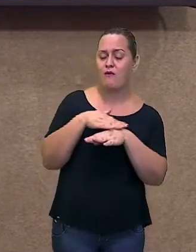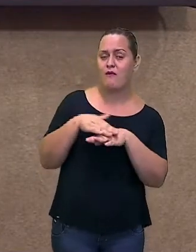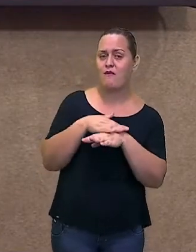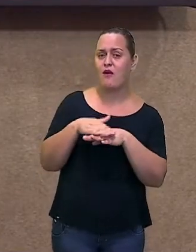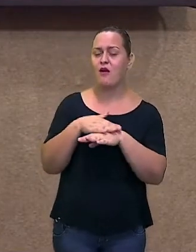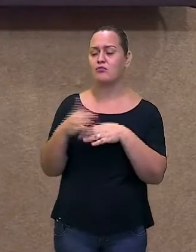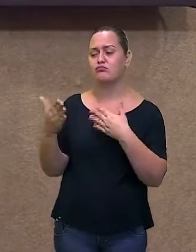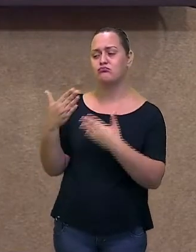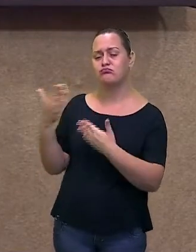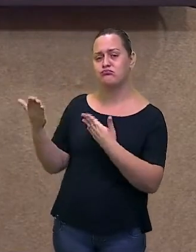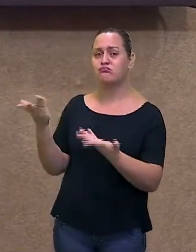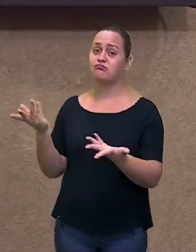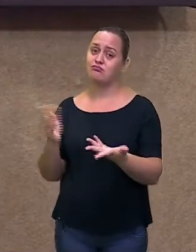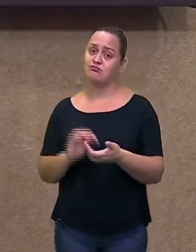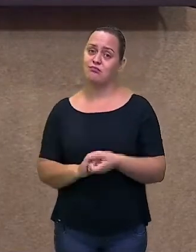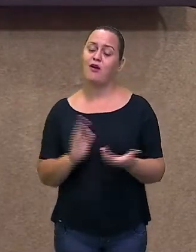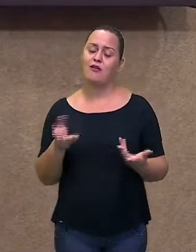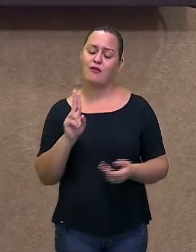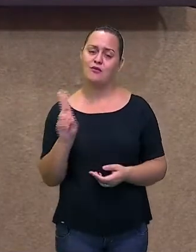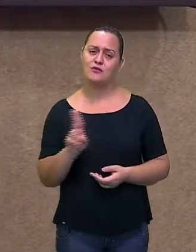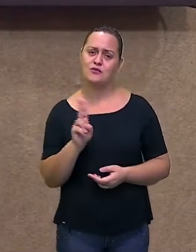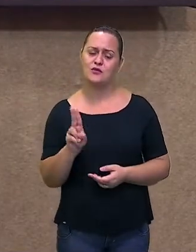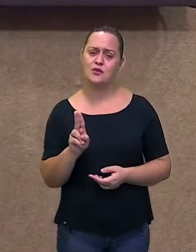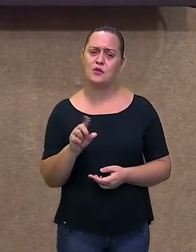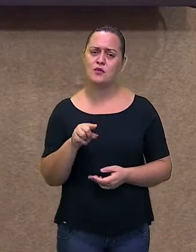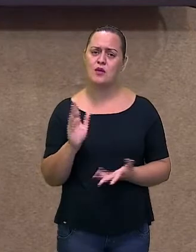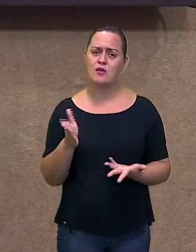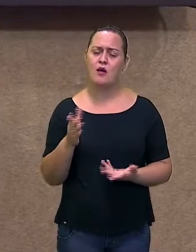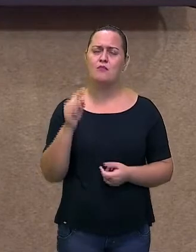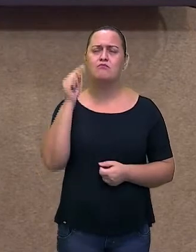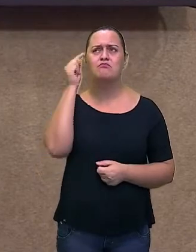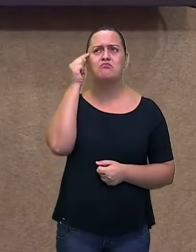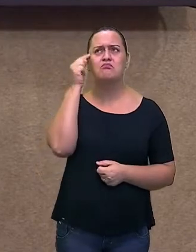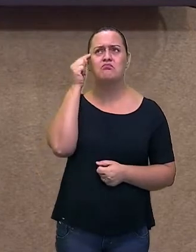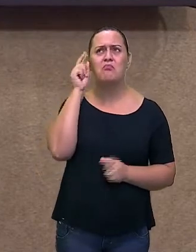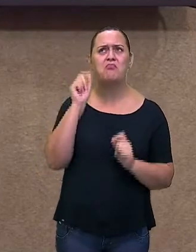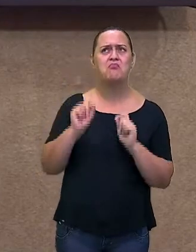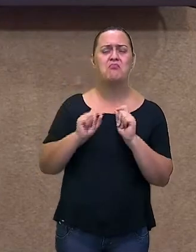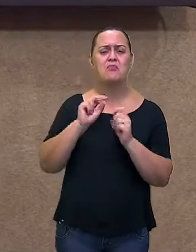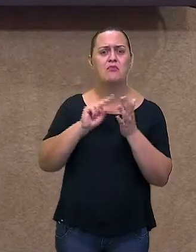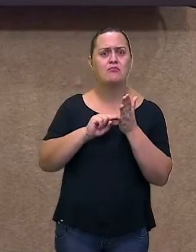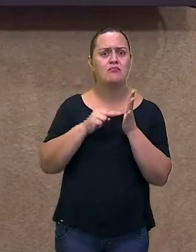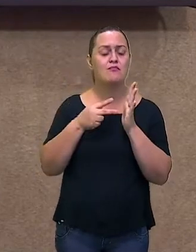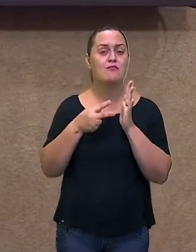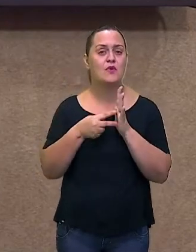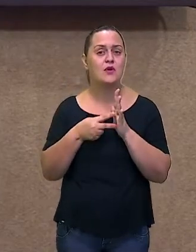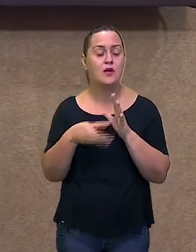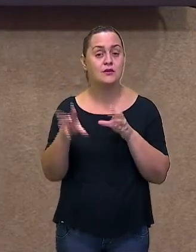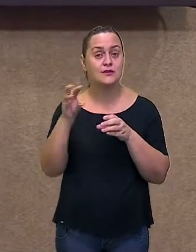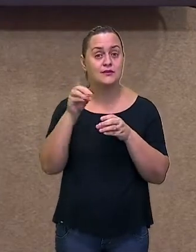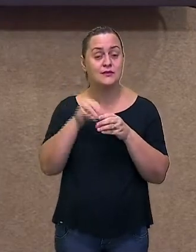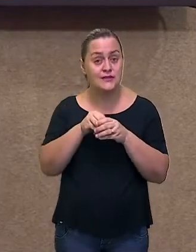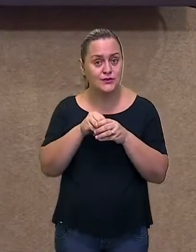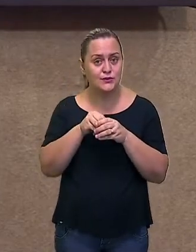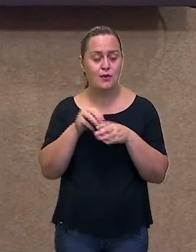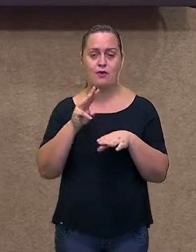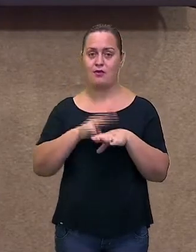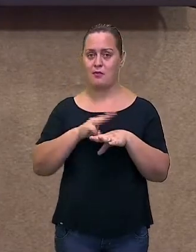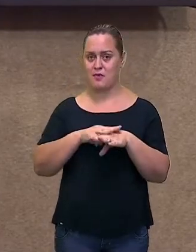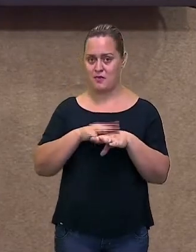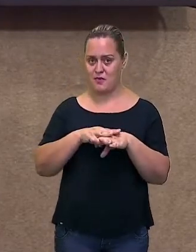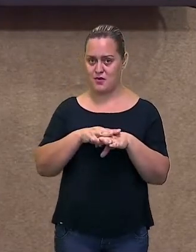conversas Mas você já parou para pensar o que que ela significam dentro da Matemática principalmente